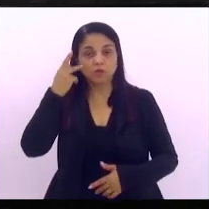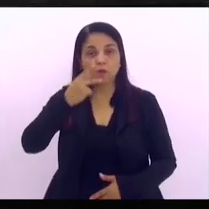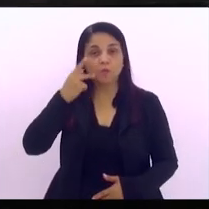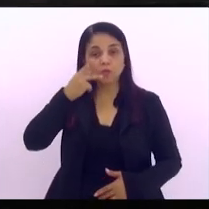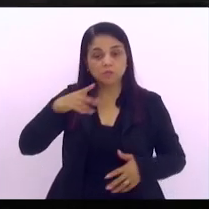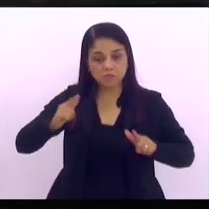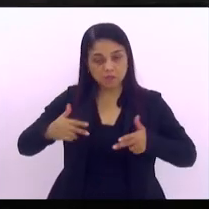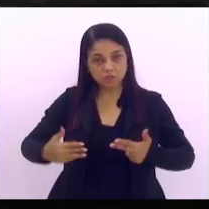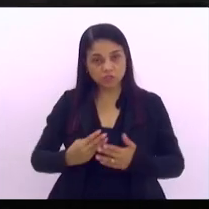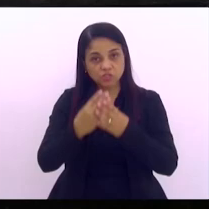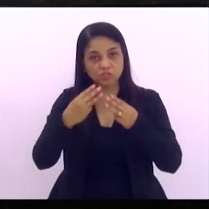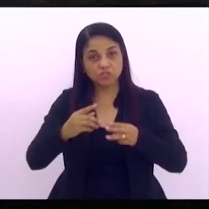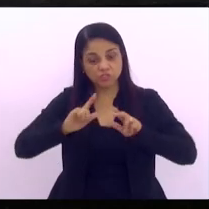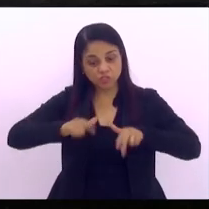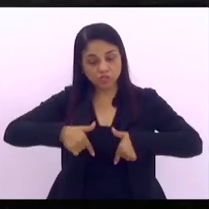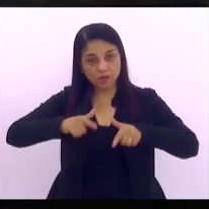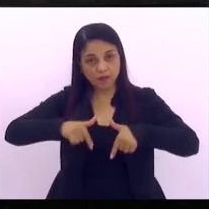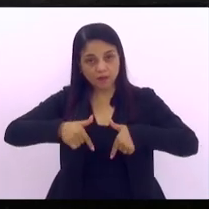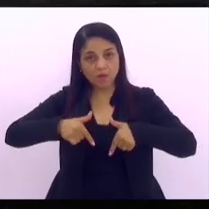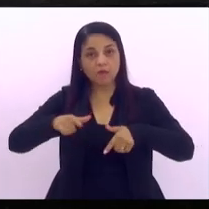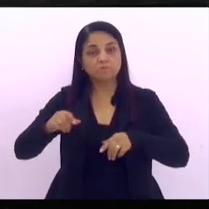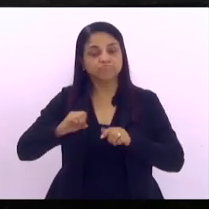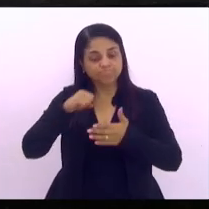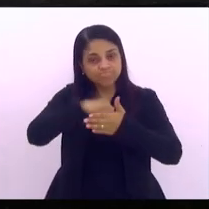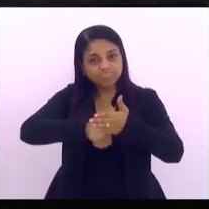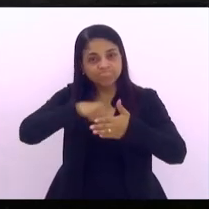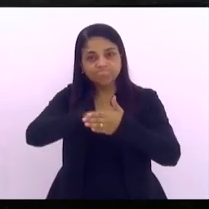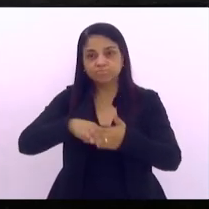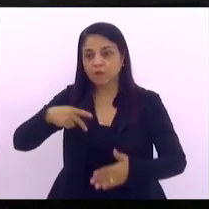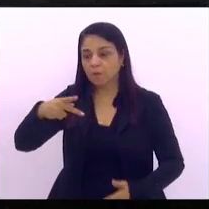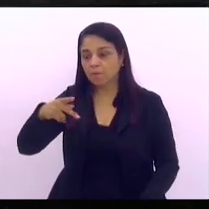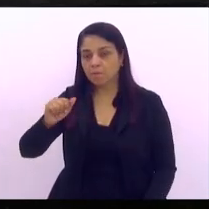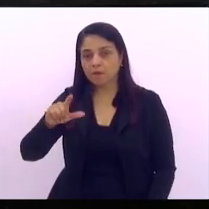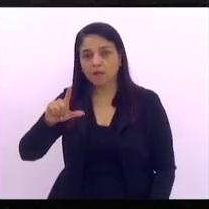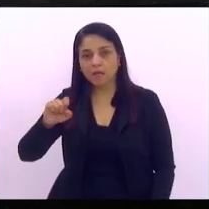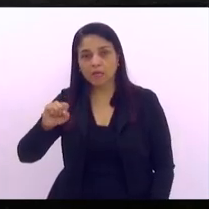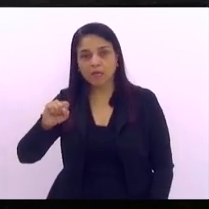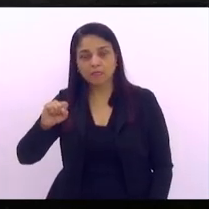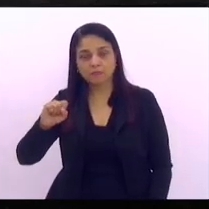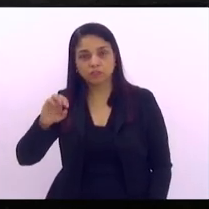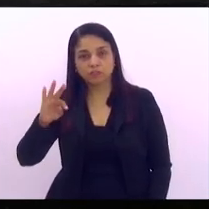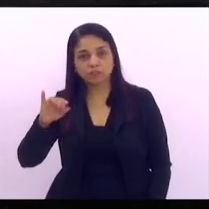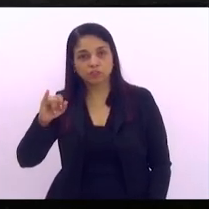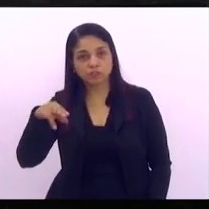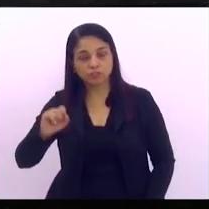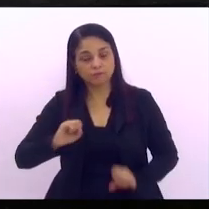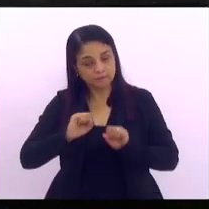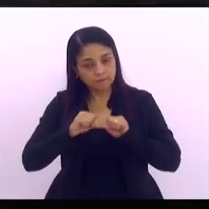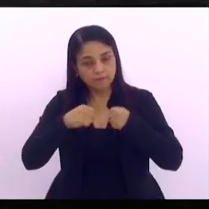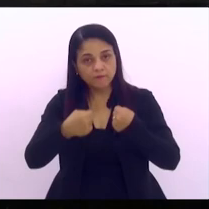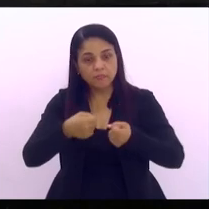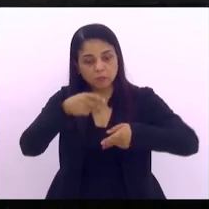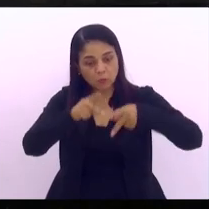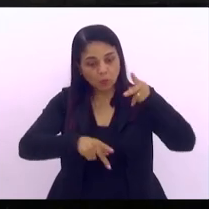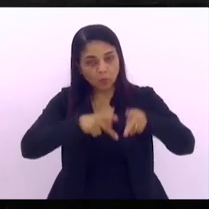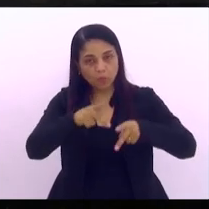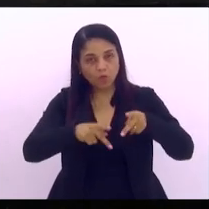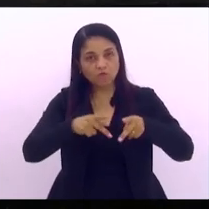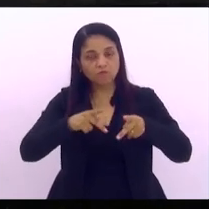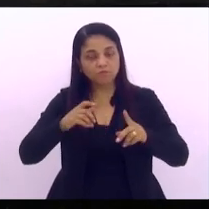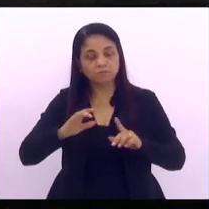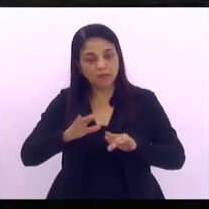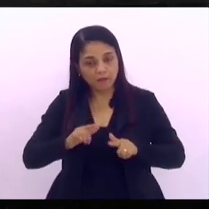Israel. A brava resistência palestina em Gaza, seguiremos apoiando e defendendo o direito legítimo dos povos a reagir contra a